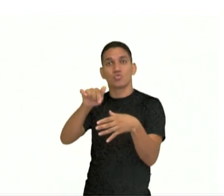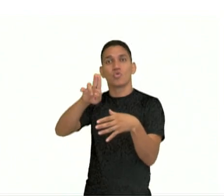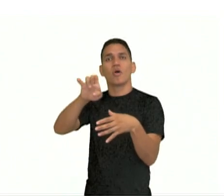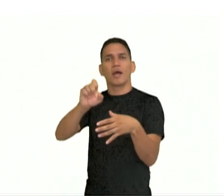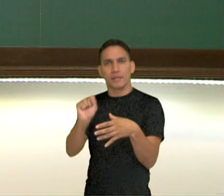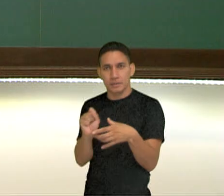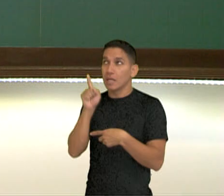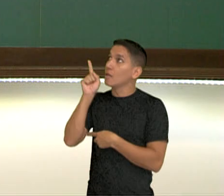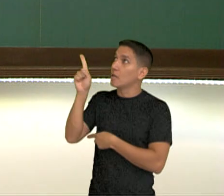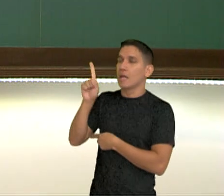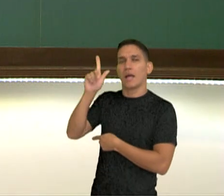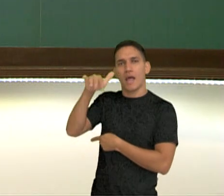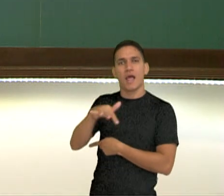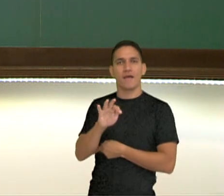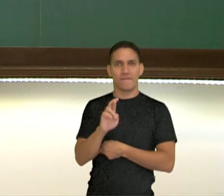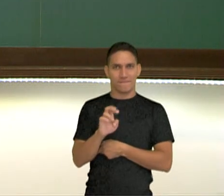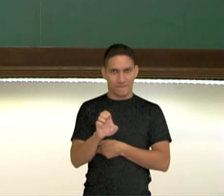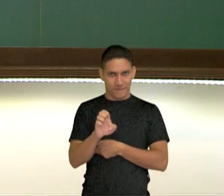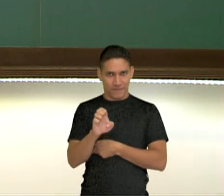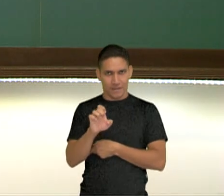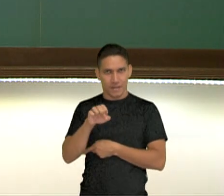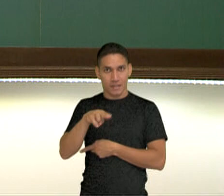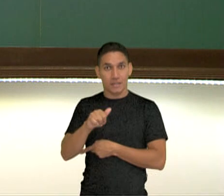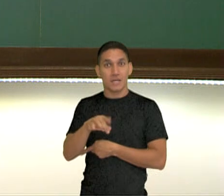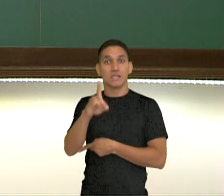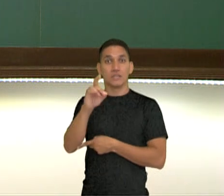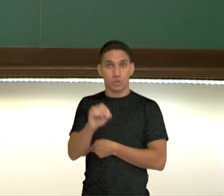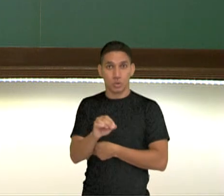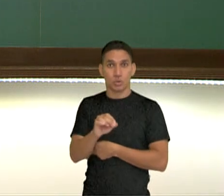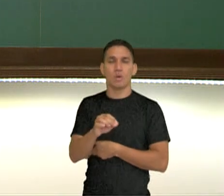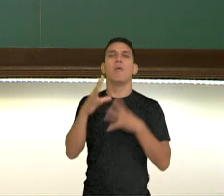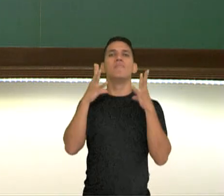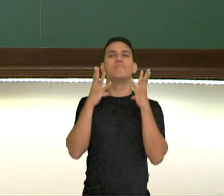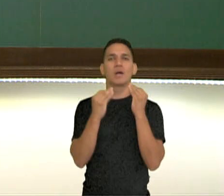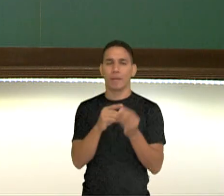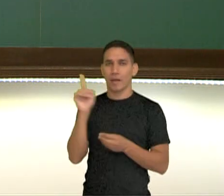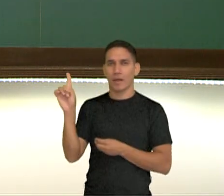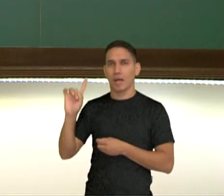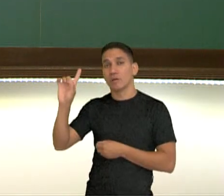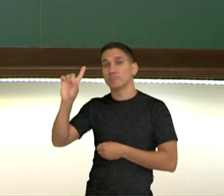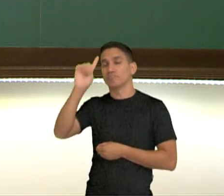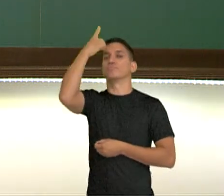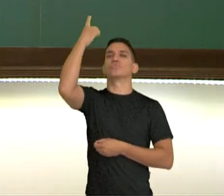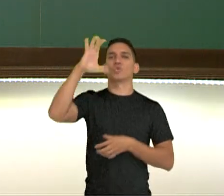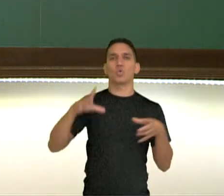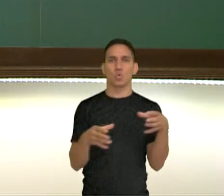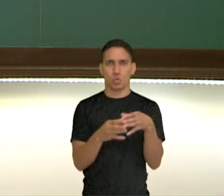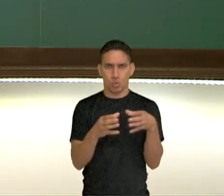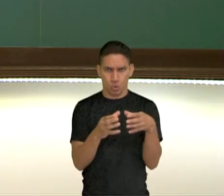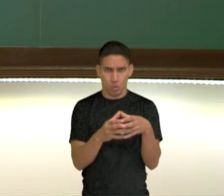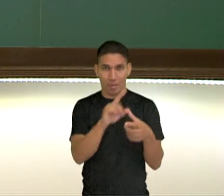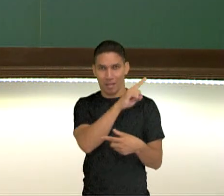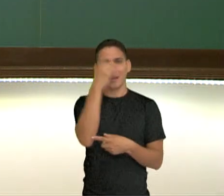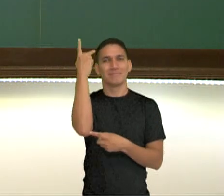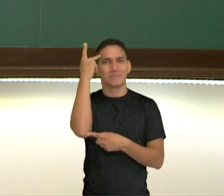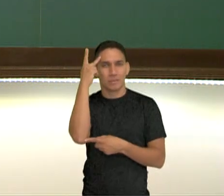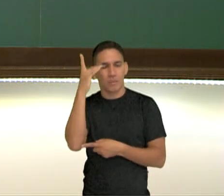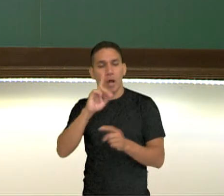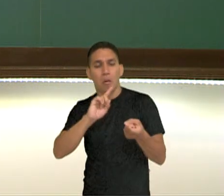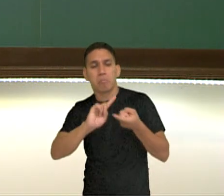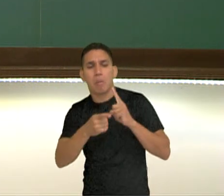Fernando barba também Ele criou um grupo chamado os Fritos em São Paulo ele se reúne para